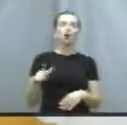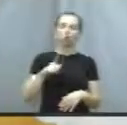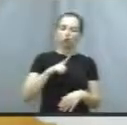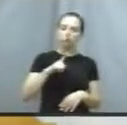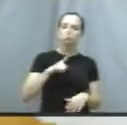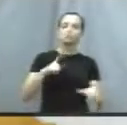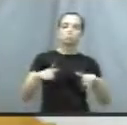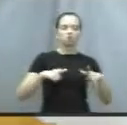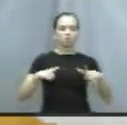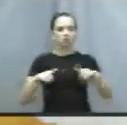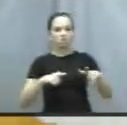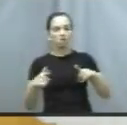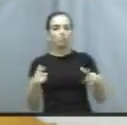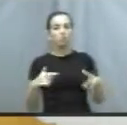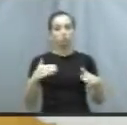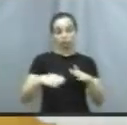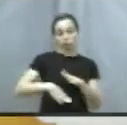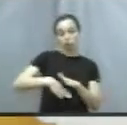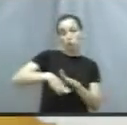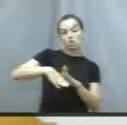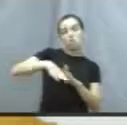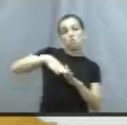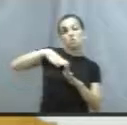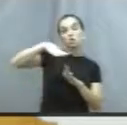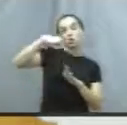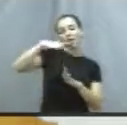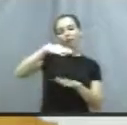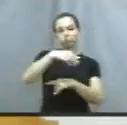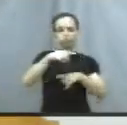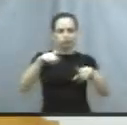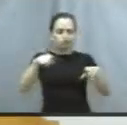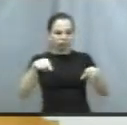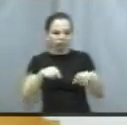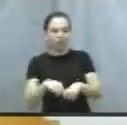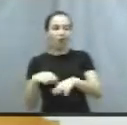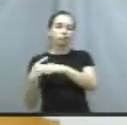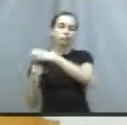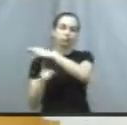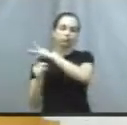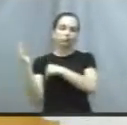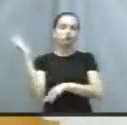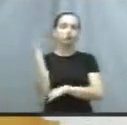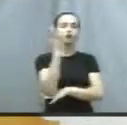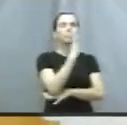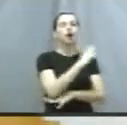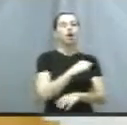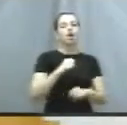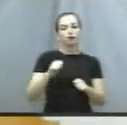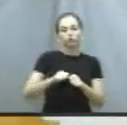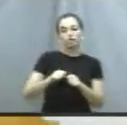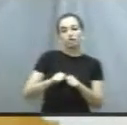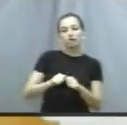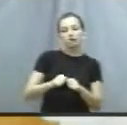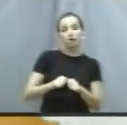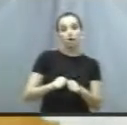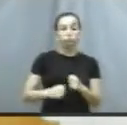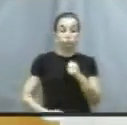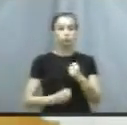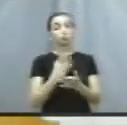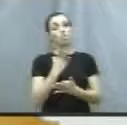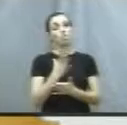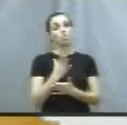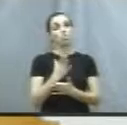não só para potencializar aquele espaço, integrando com as demais, mas de fazer funcionar. Mais um minuto. Não é possível a gente ter